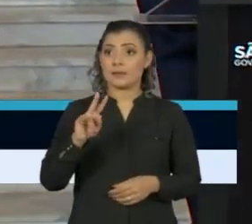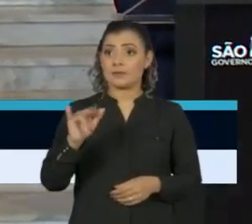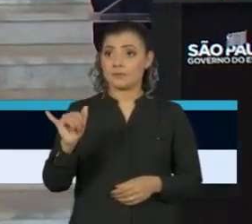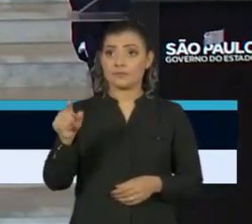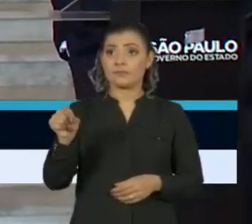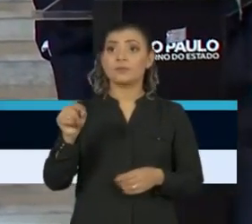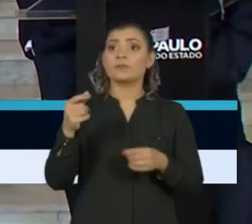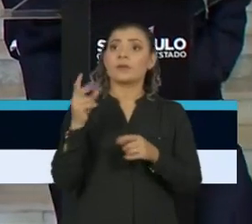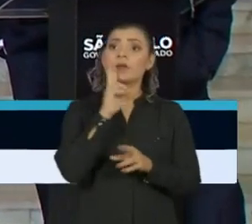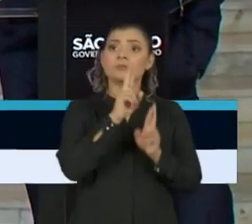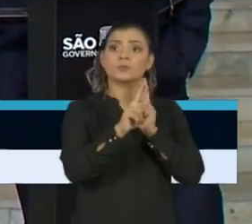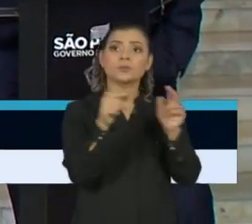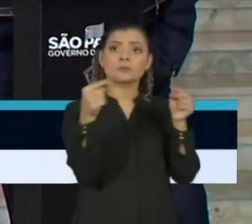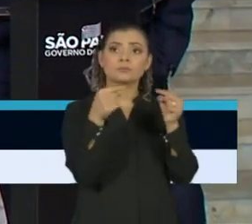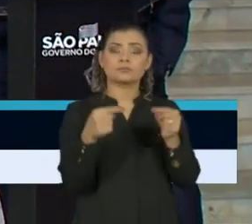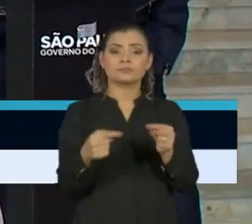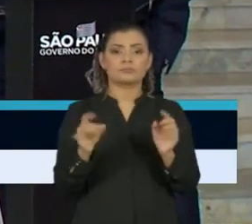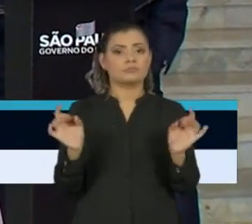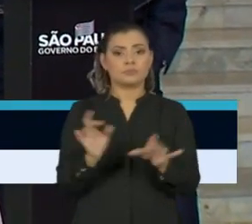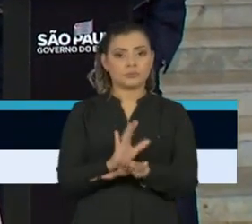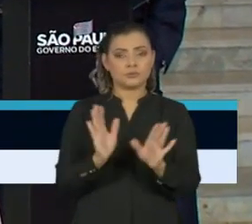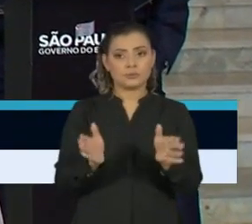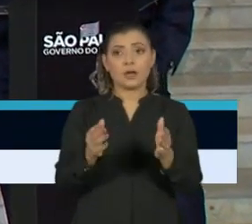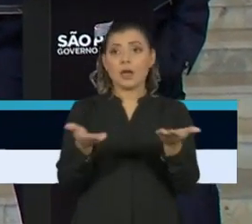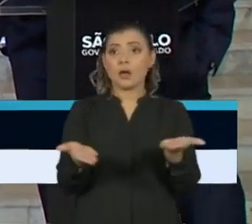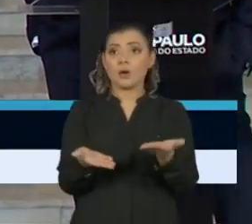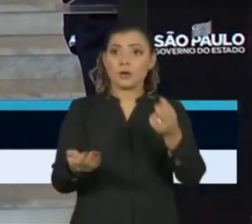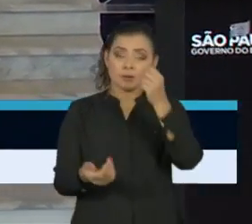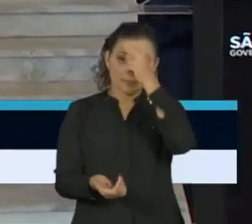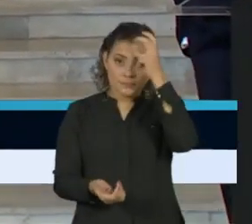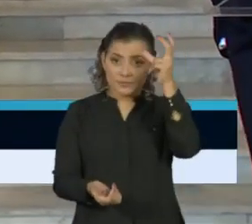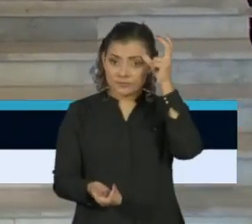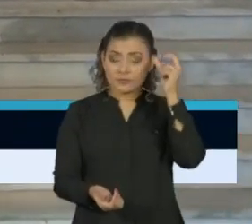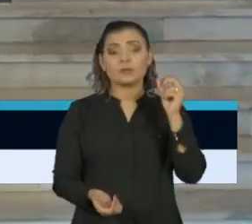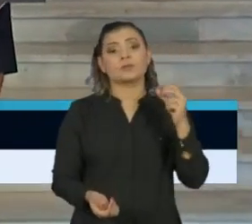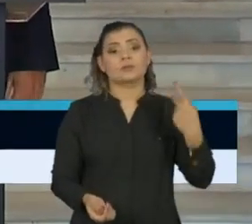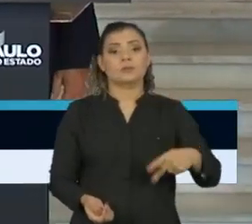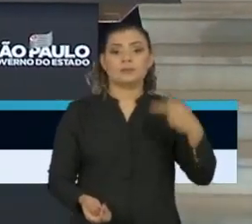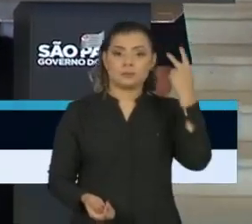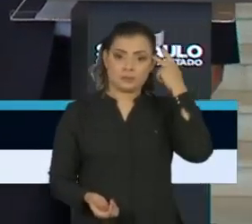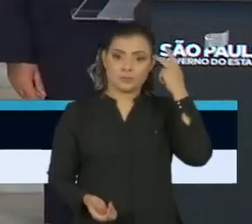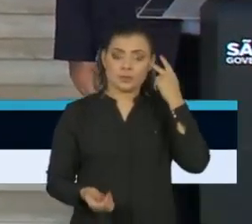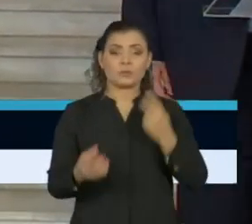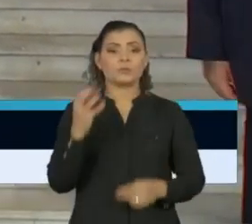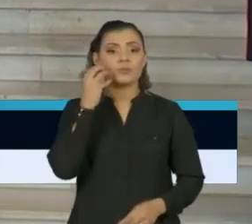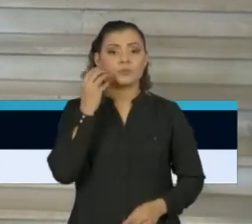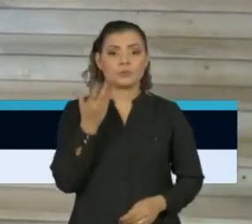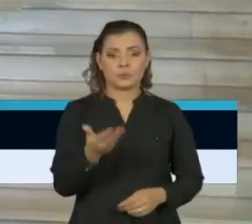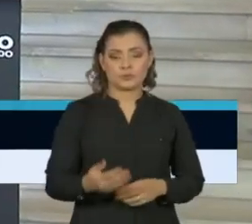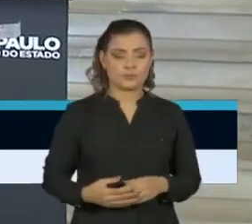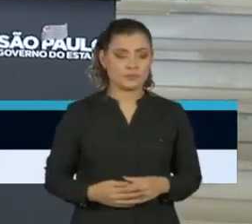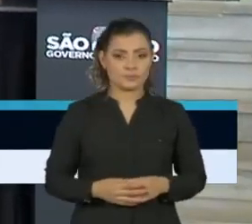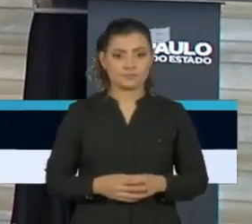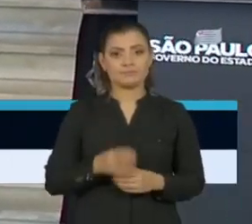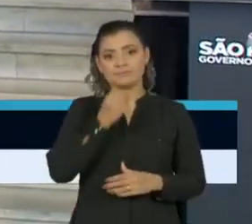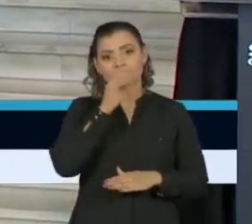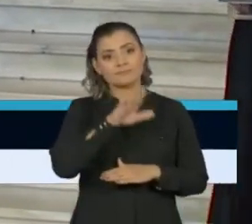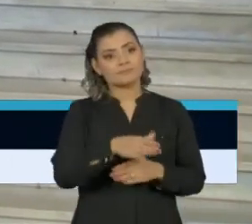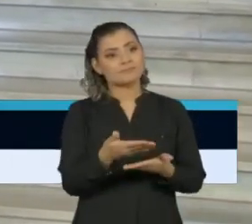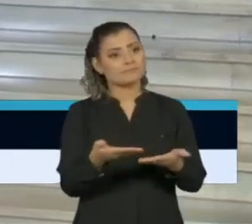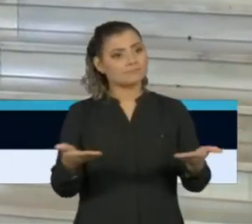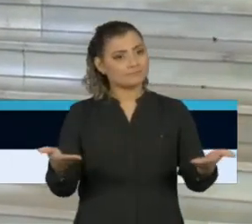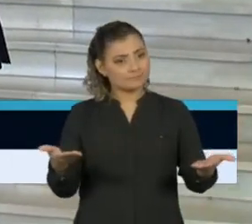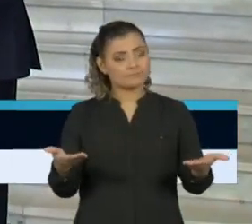para responder perguntas. Vamos agora ao prefeito de São Paulo, Bruno Covas. Boa tarde a todos.